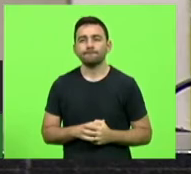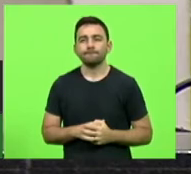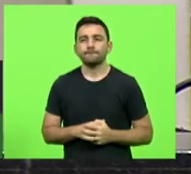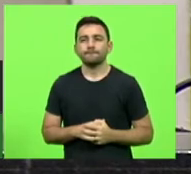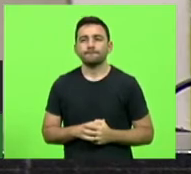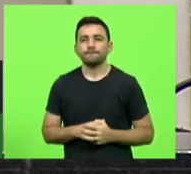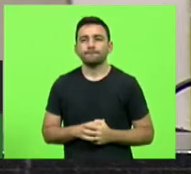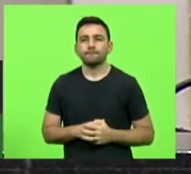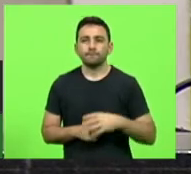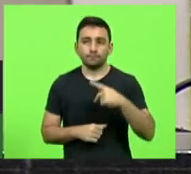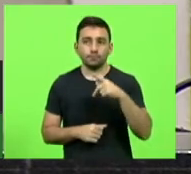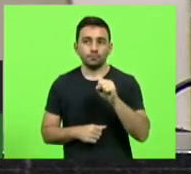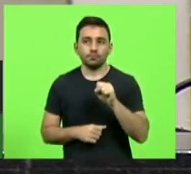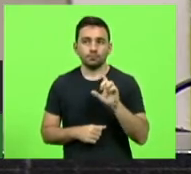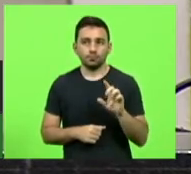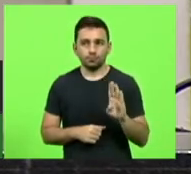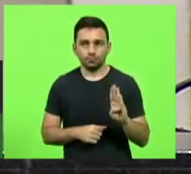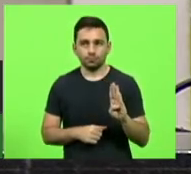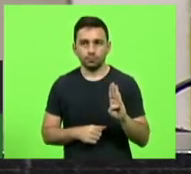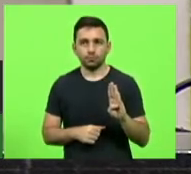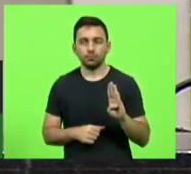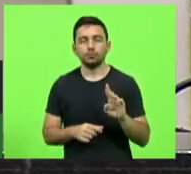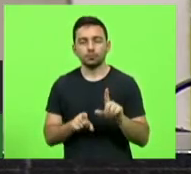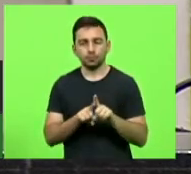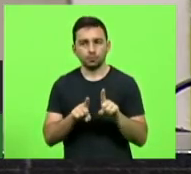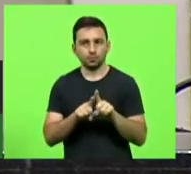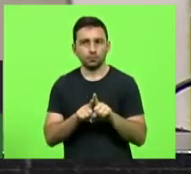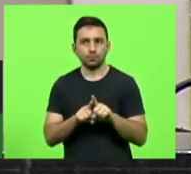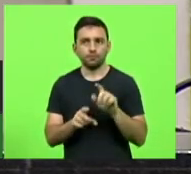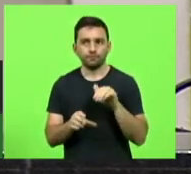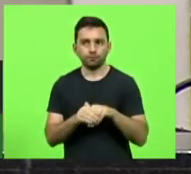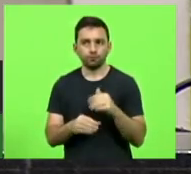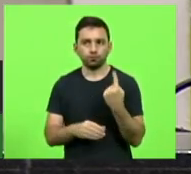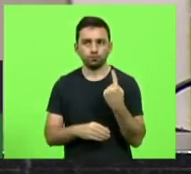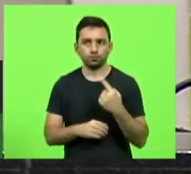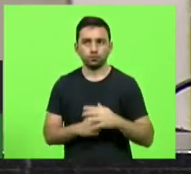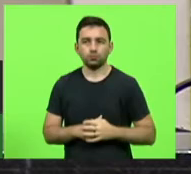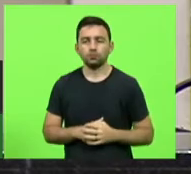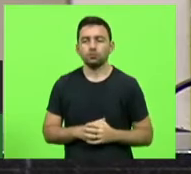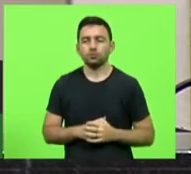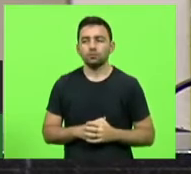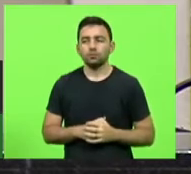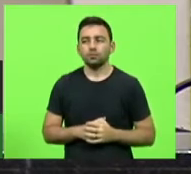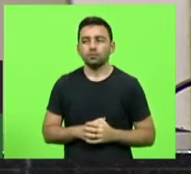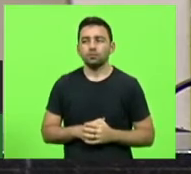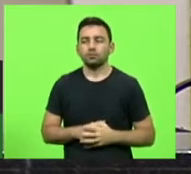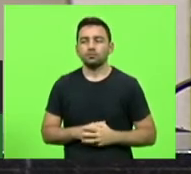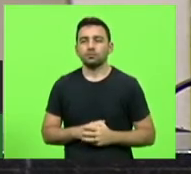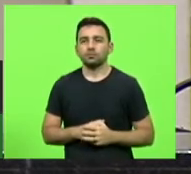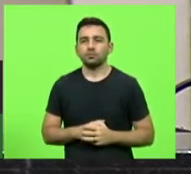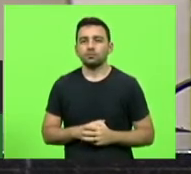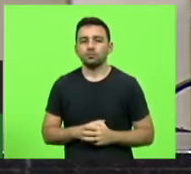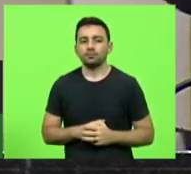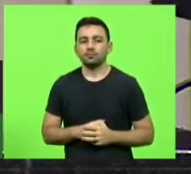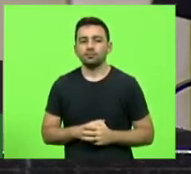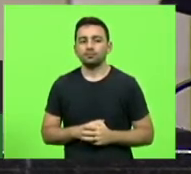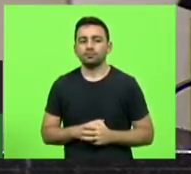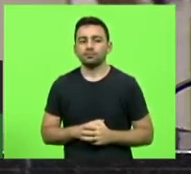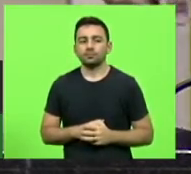Senhor presidente, o PSB encaminha voto 1. PSB, o seu líder Nazareno Martins também encaminha voto 1.